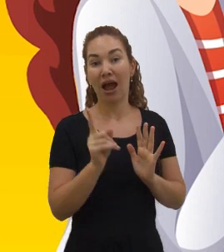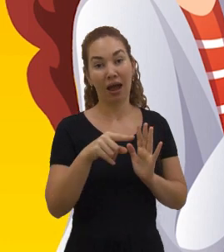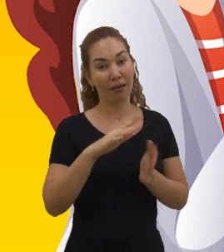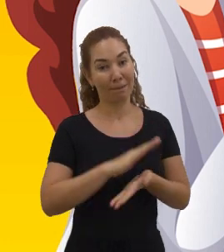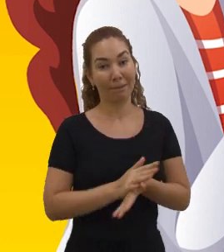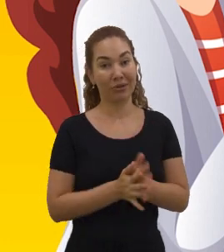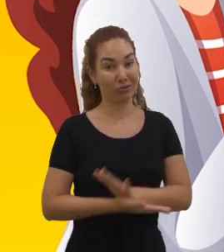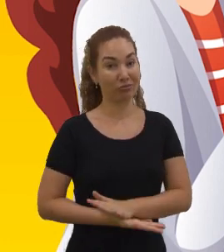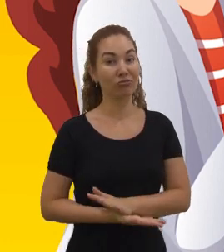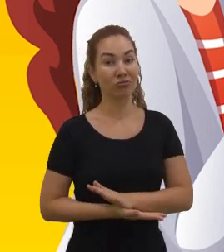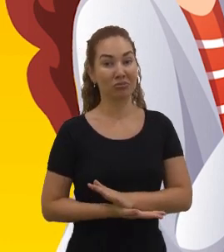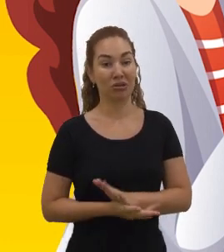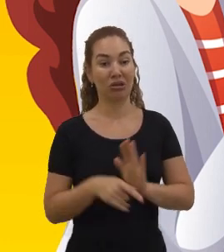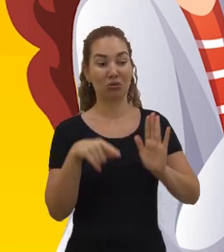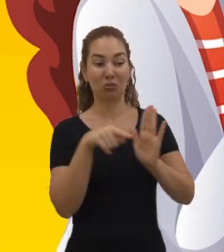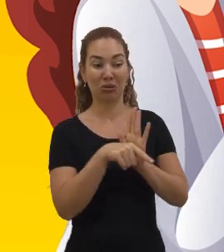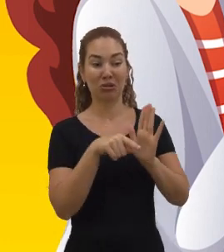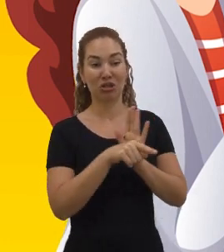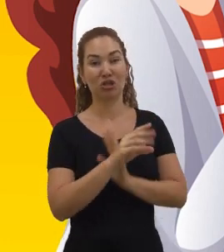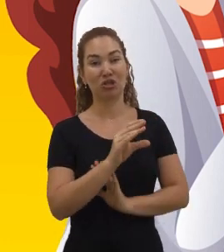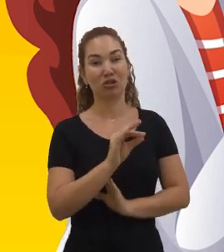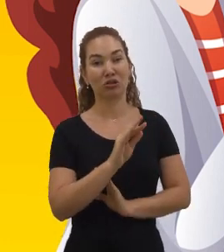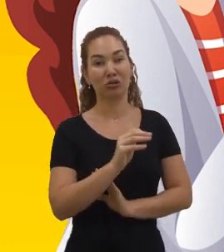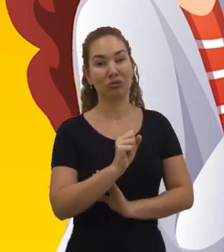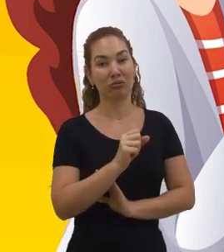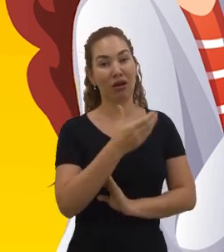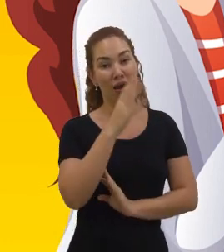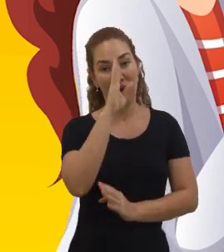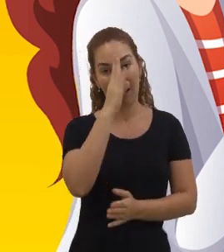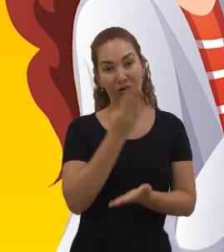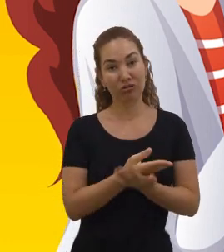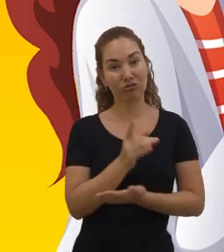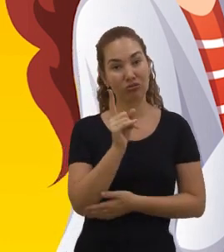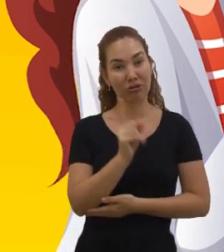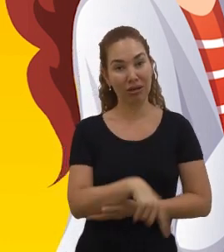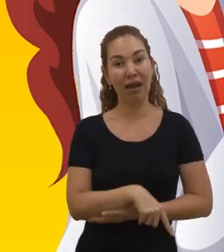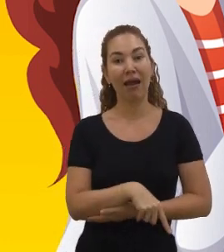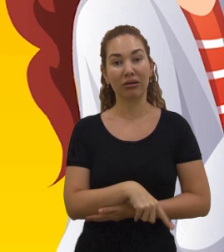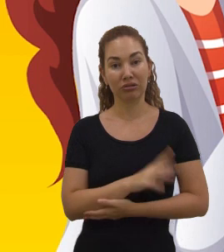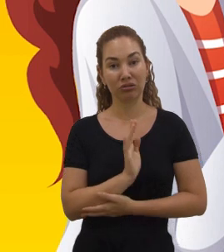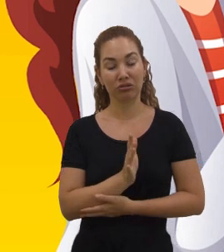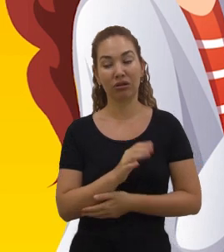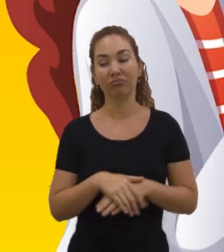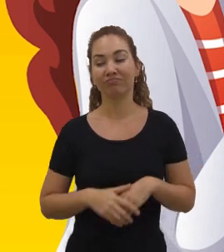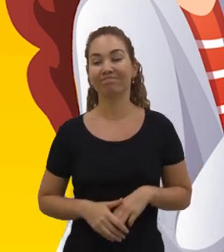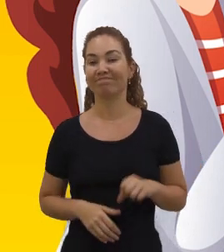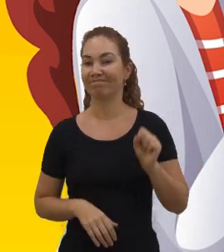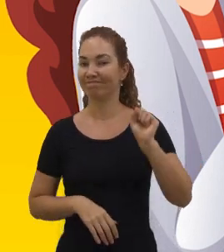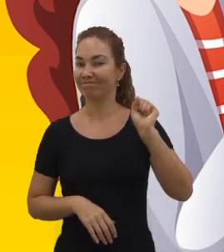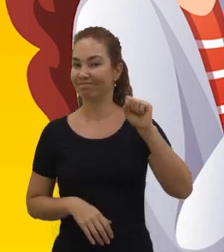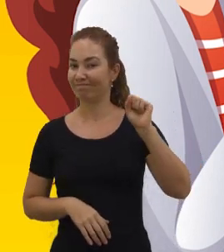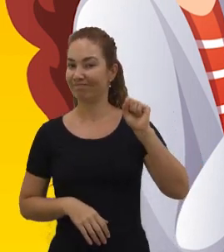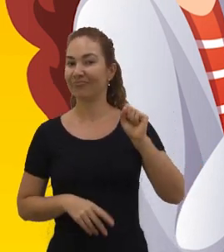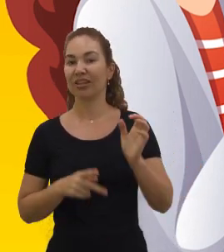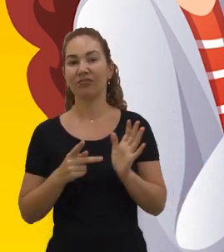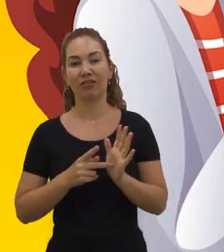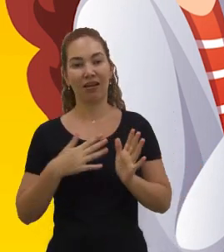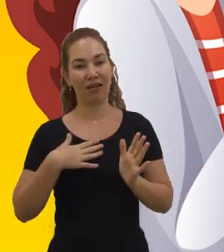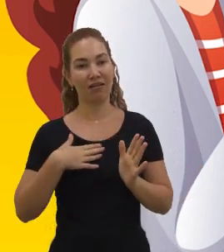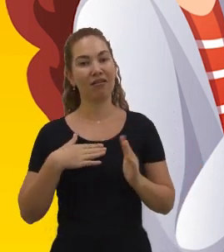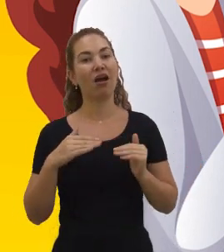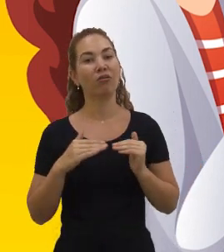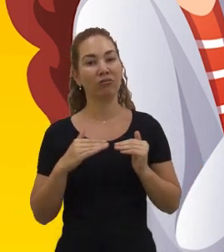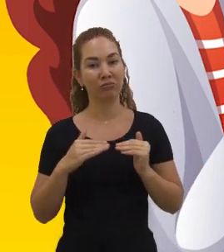preconceito, né, ficar questionando isso também acredito que seja um preconceito, né, não sei se vocês concordam. Uhum, eu concordo, sim,